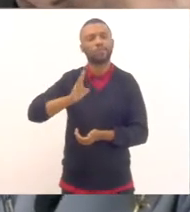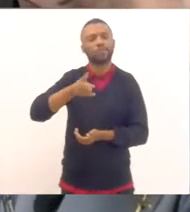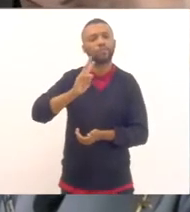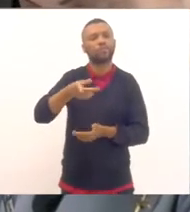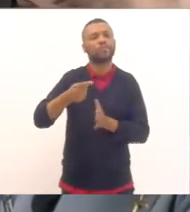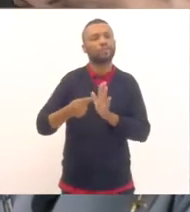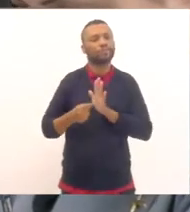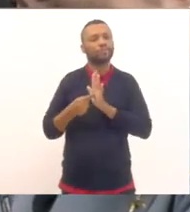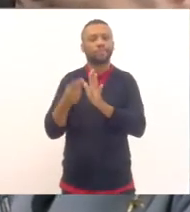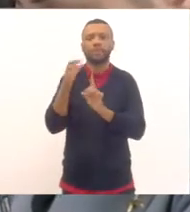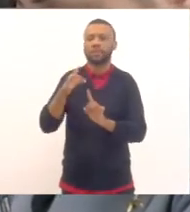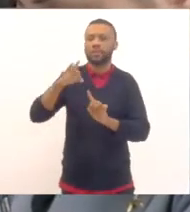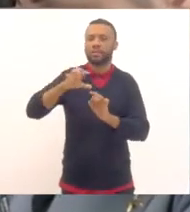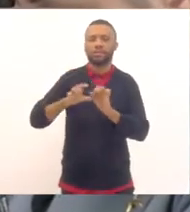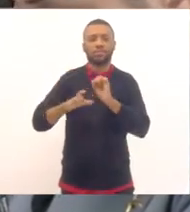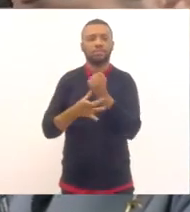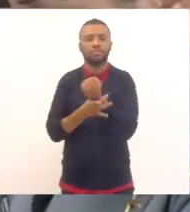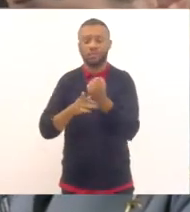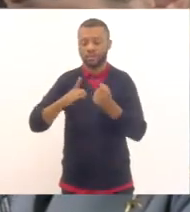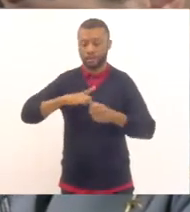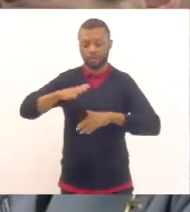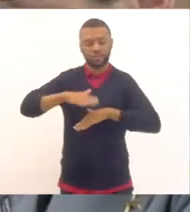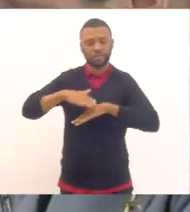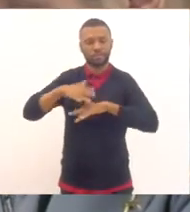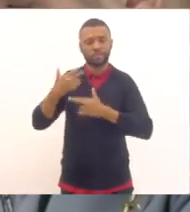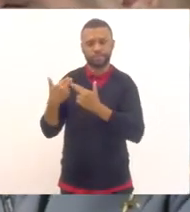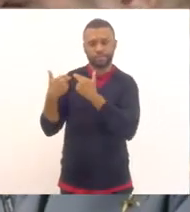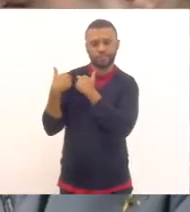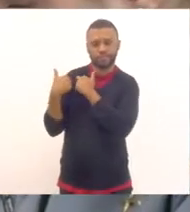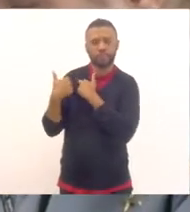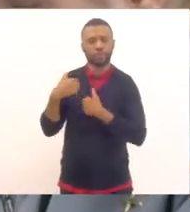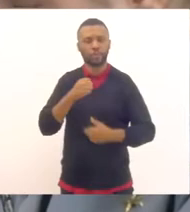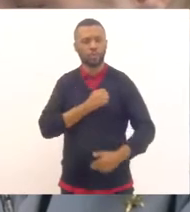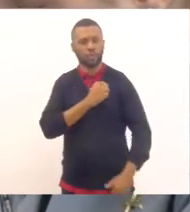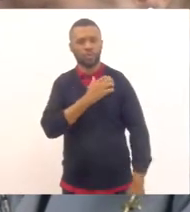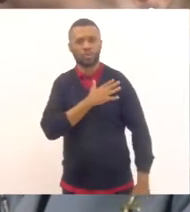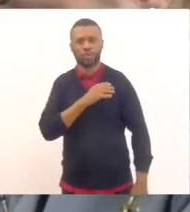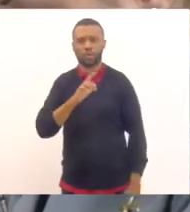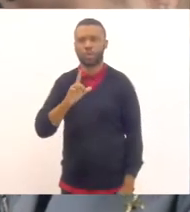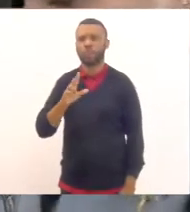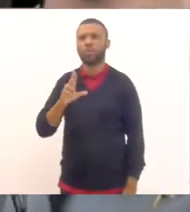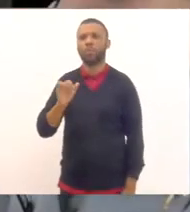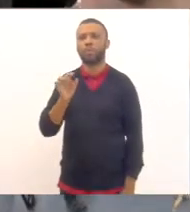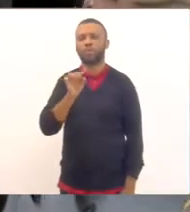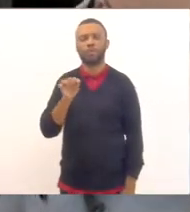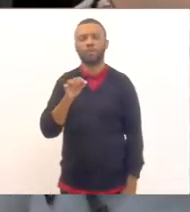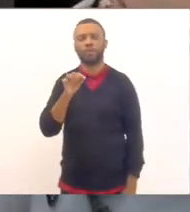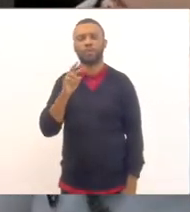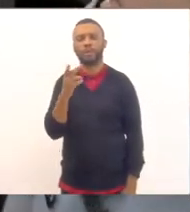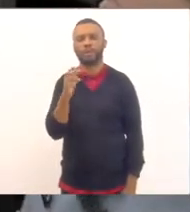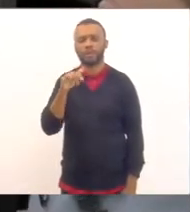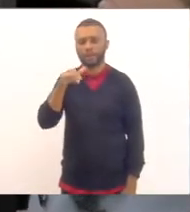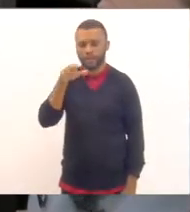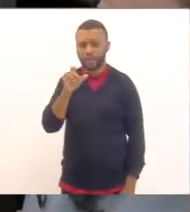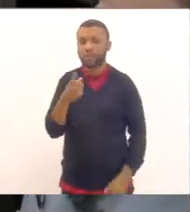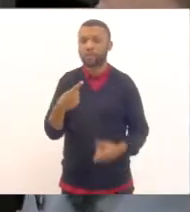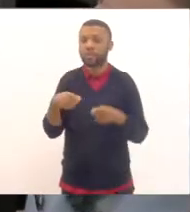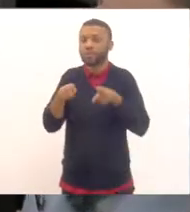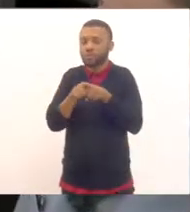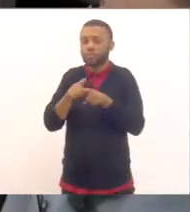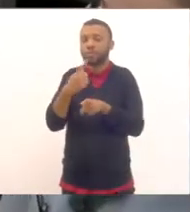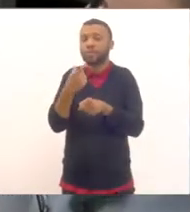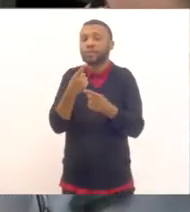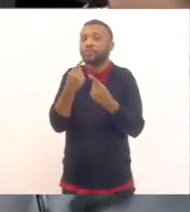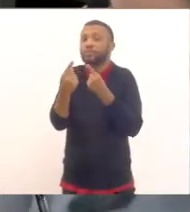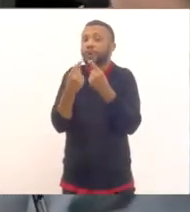estação segura está sob minha responsabilidade Coronel Luiz Henrique me passou essa demanda junto com consciência Então a gente tem